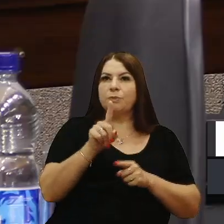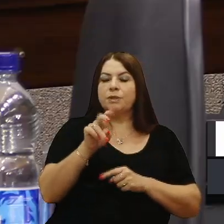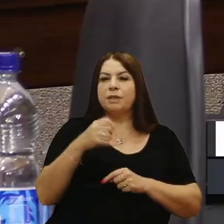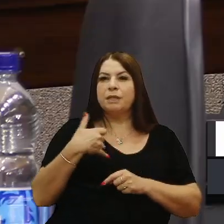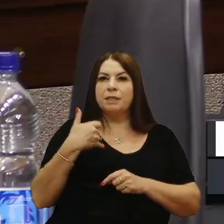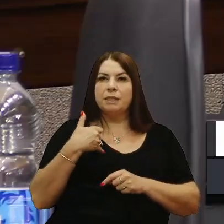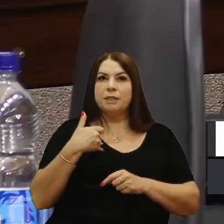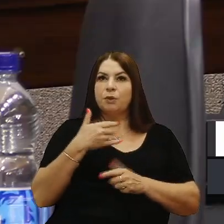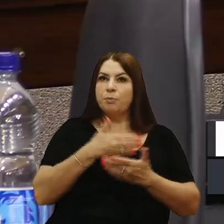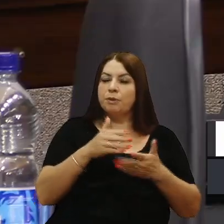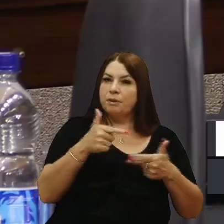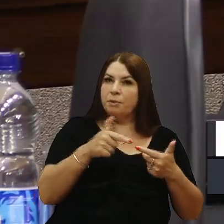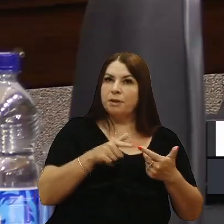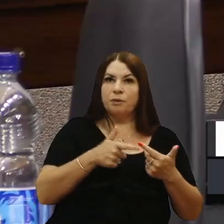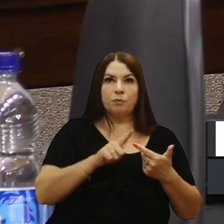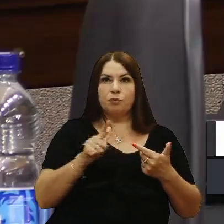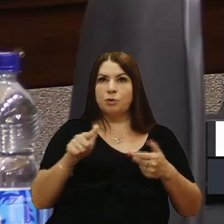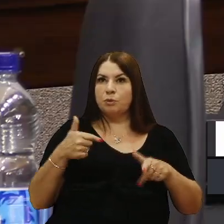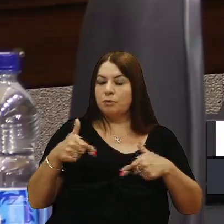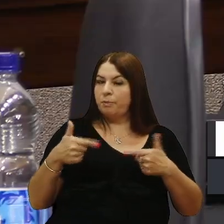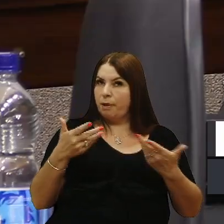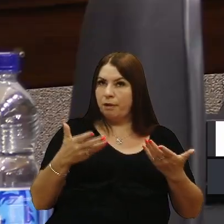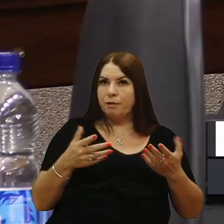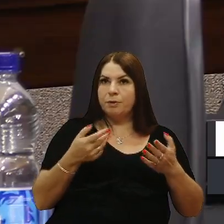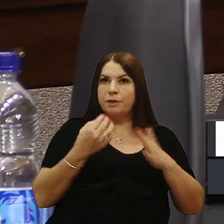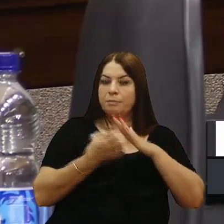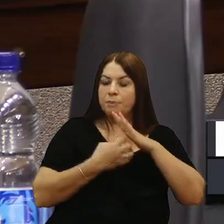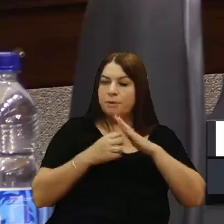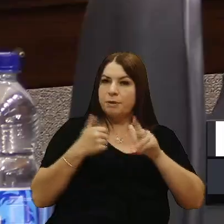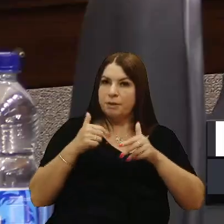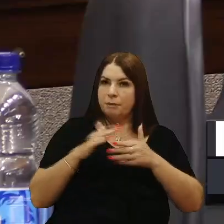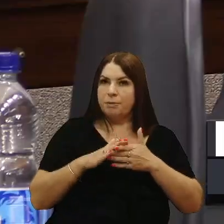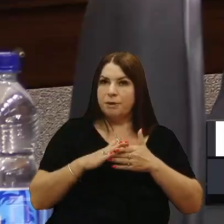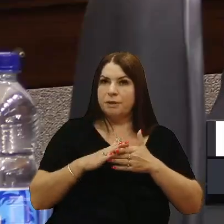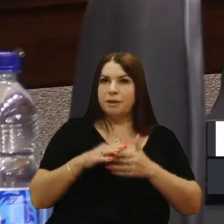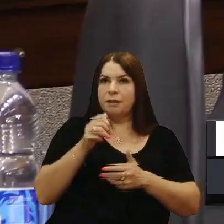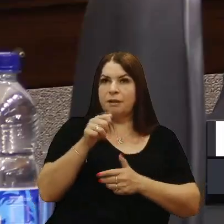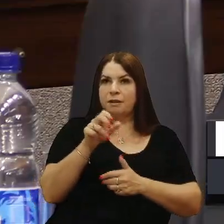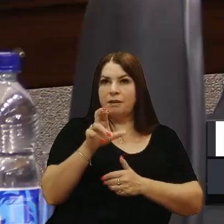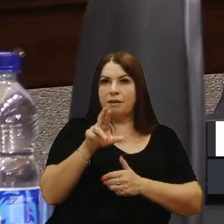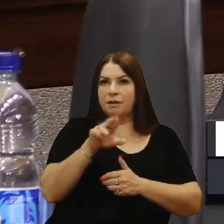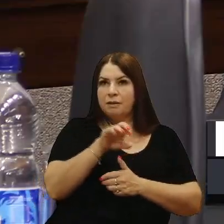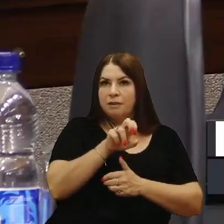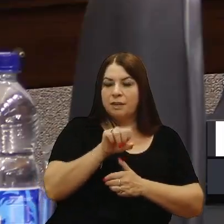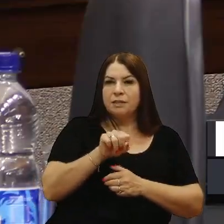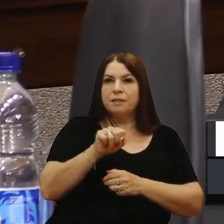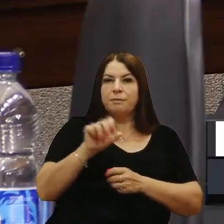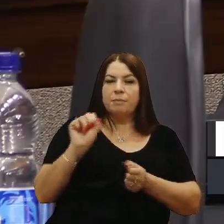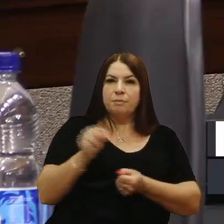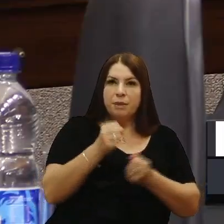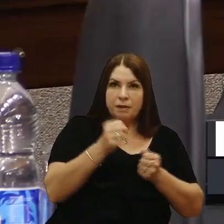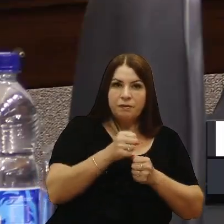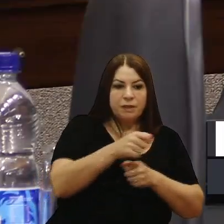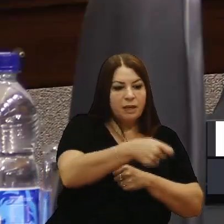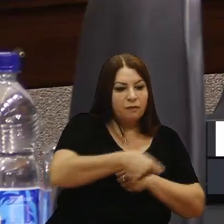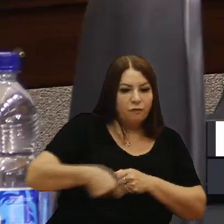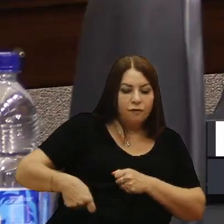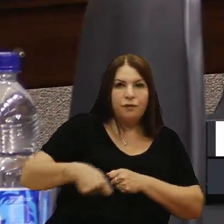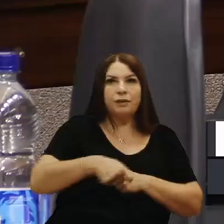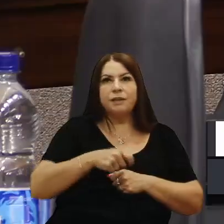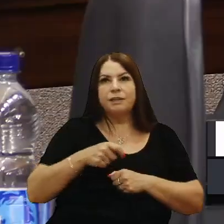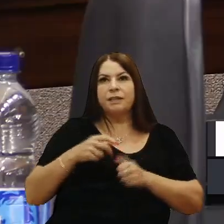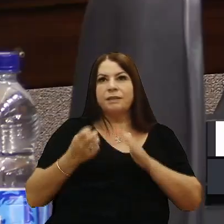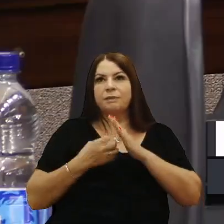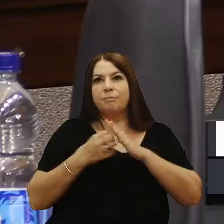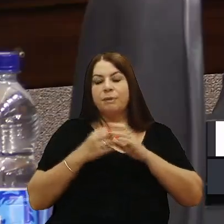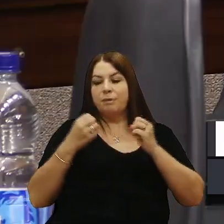anos, e quando não tinha serviço lá na empresa onde eu trabalhava, na Acrylis, nós pegávamos uma vassourinha e um rodo e deixávamos aquela